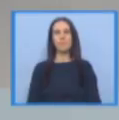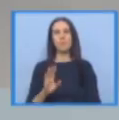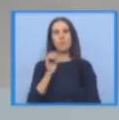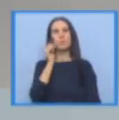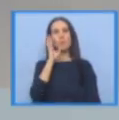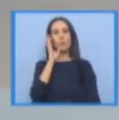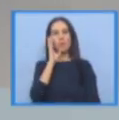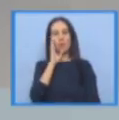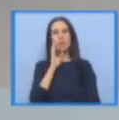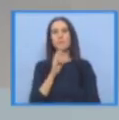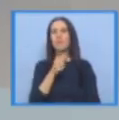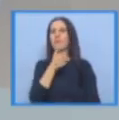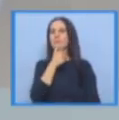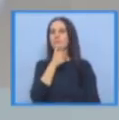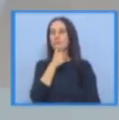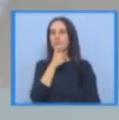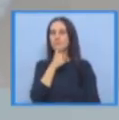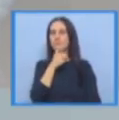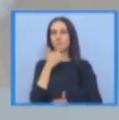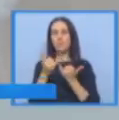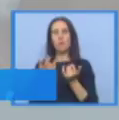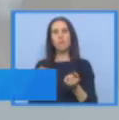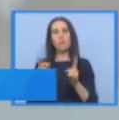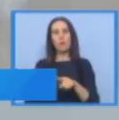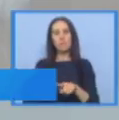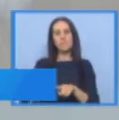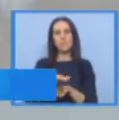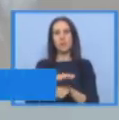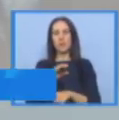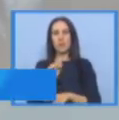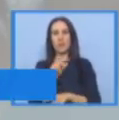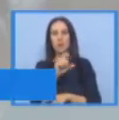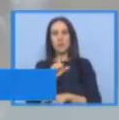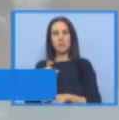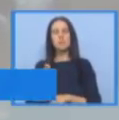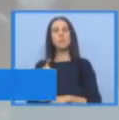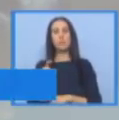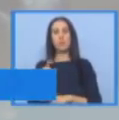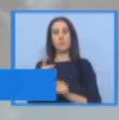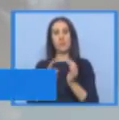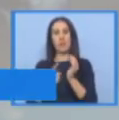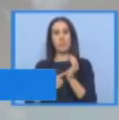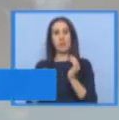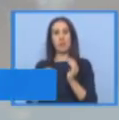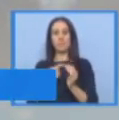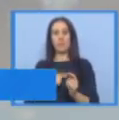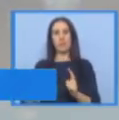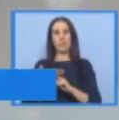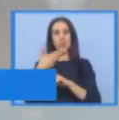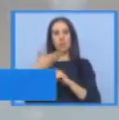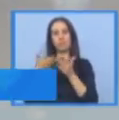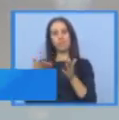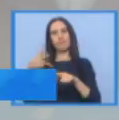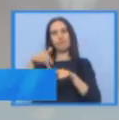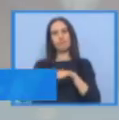Olá, muito boa tarde. A violência regressou à faixa de Gaza com a inauguração da Embaixada norte-americana na cidade de